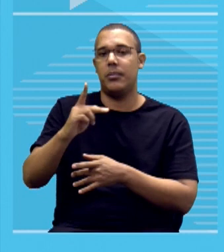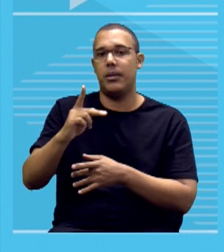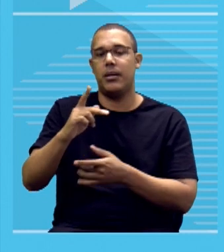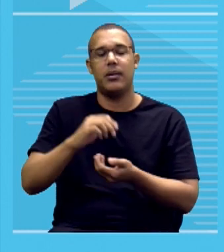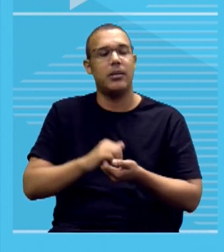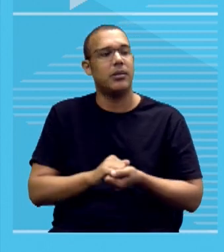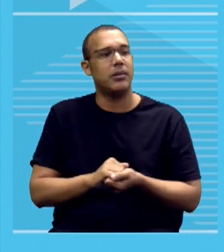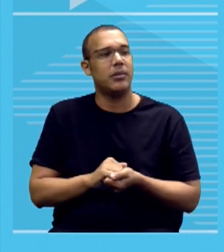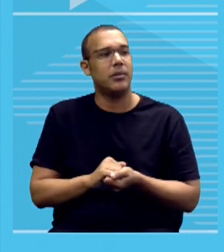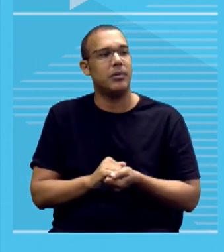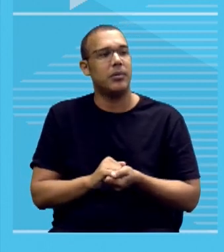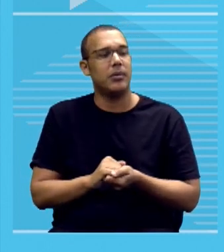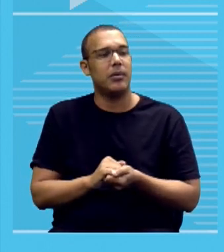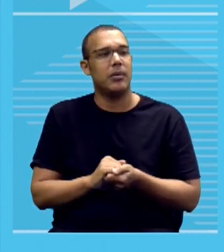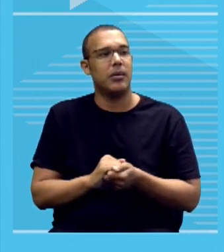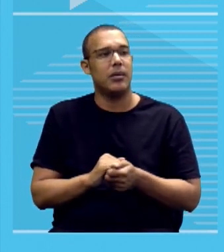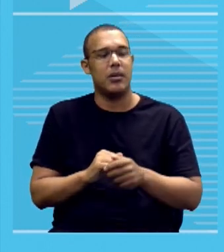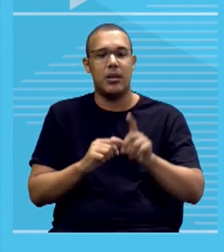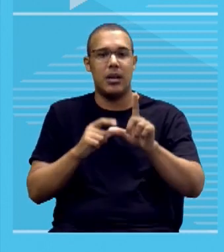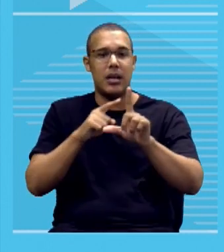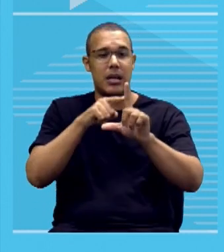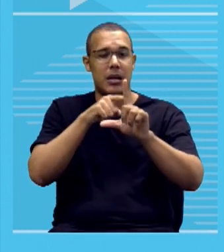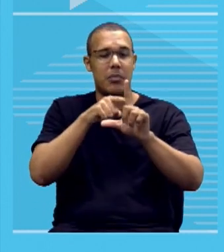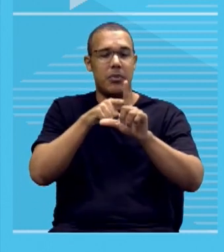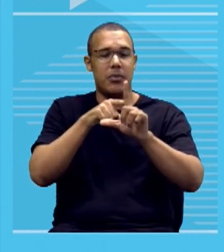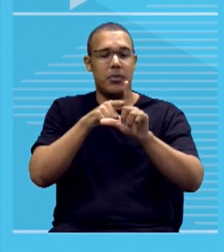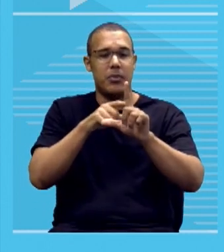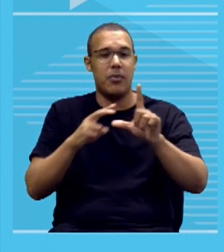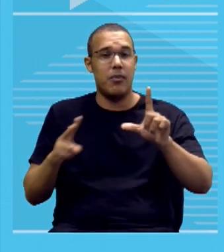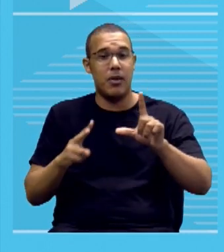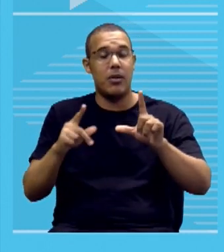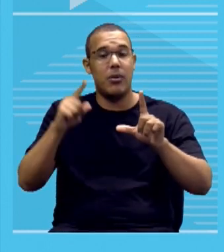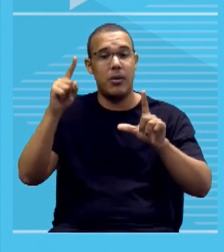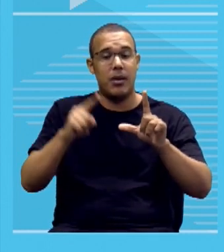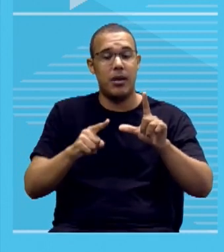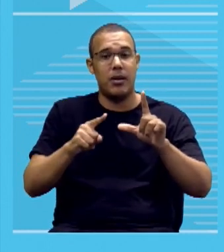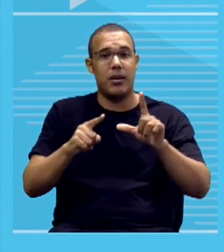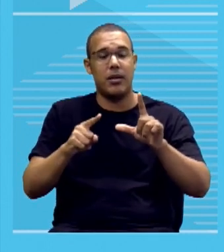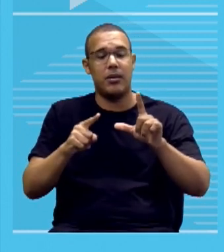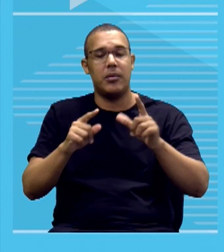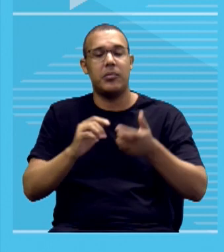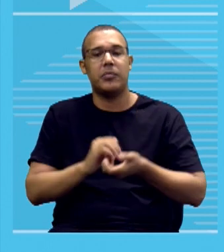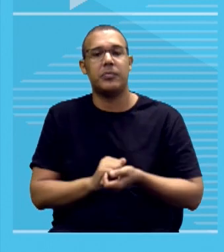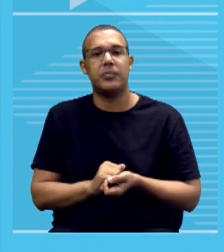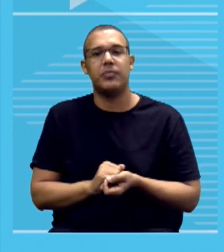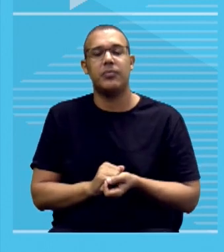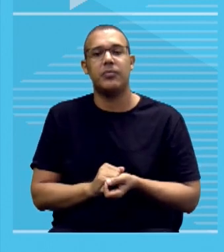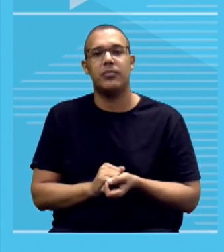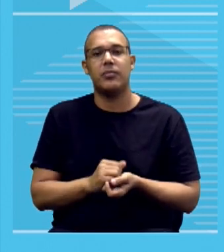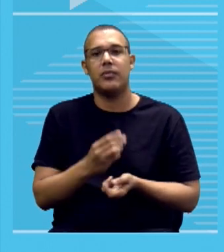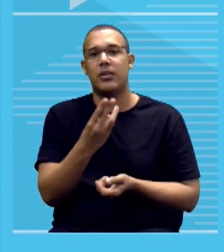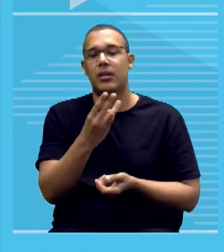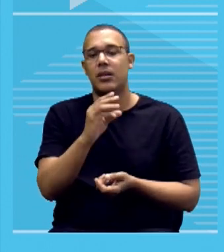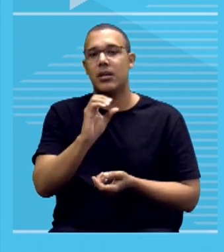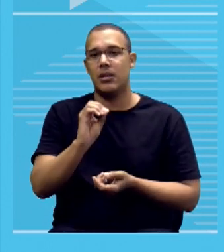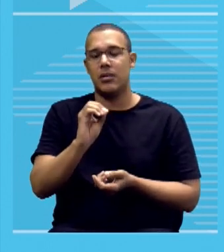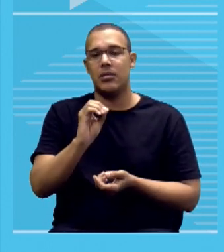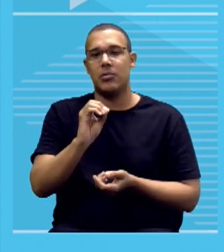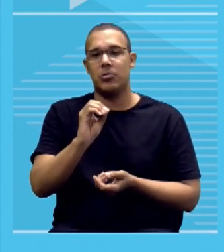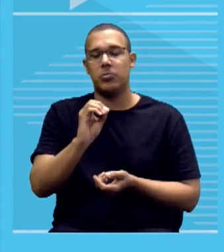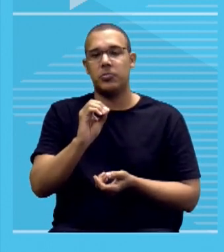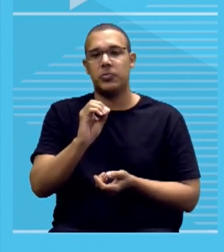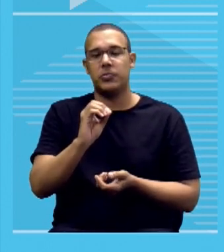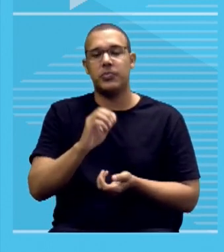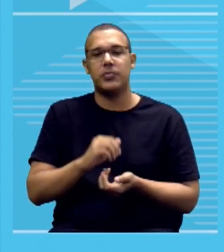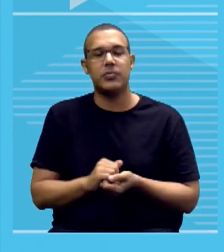aquele ponto ali, quanto é que vale a minha DDP? A minha DDP vale 30, né? 30